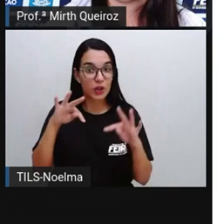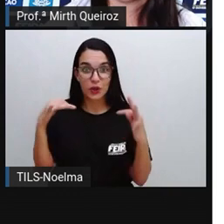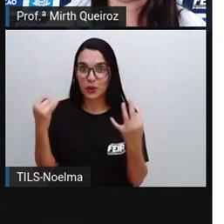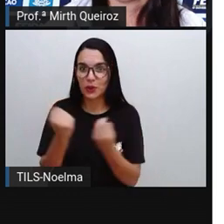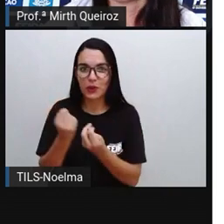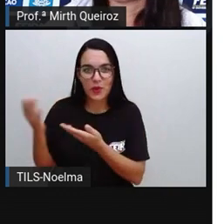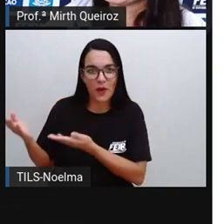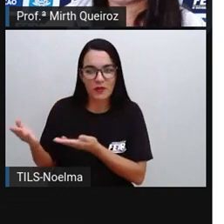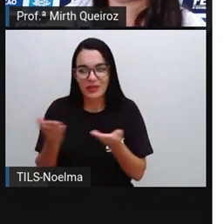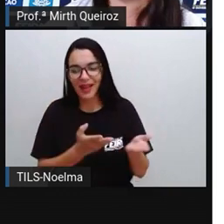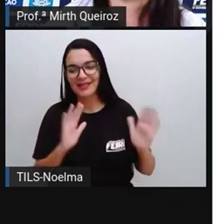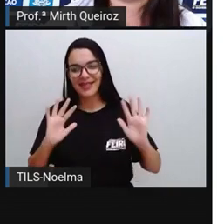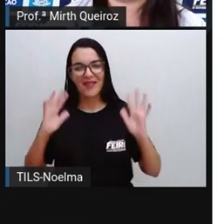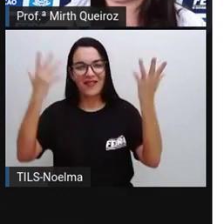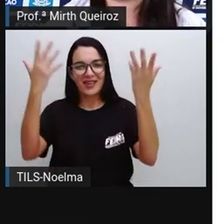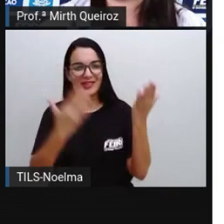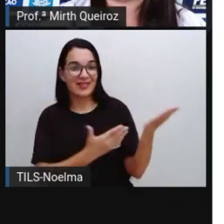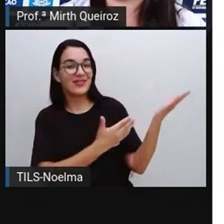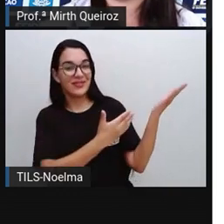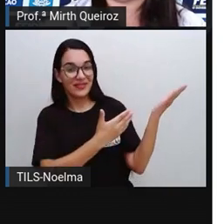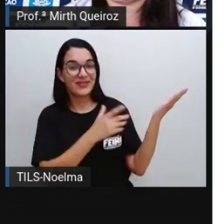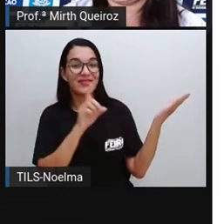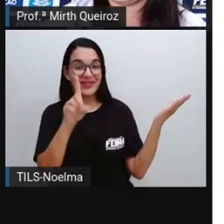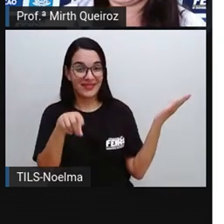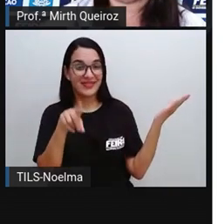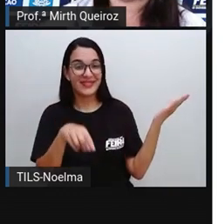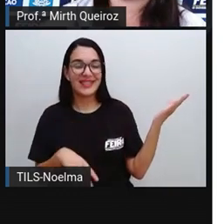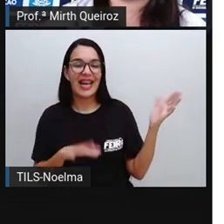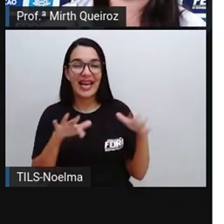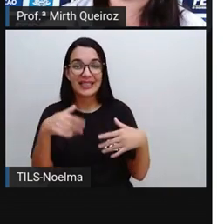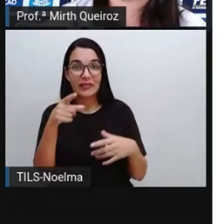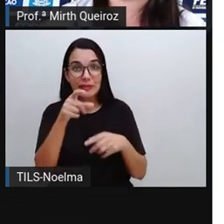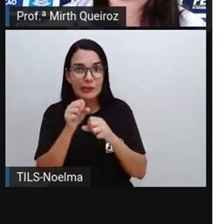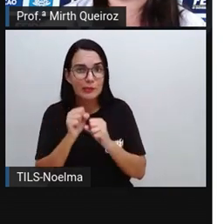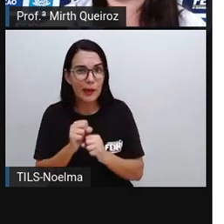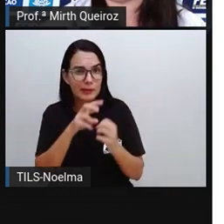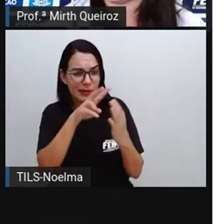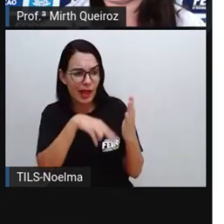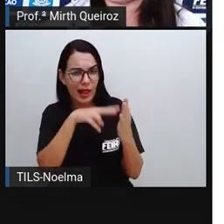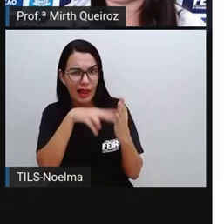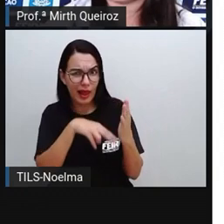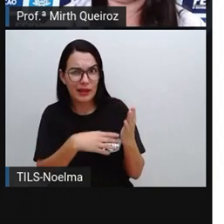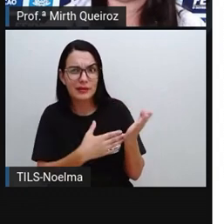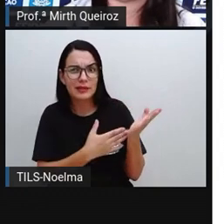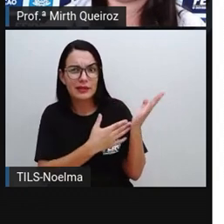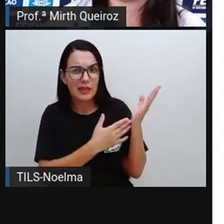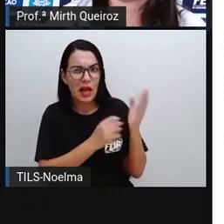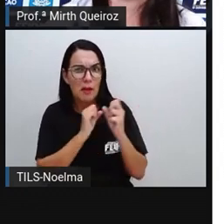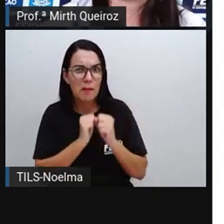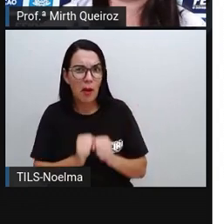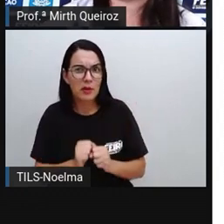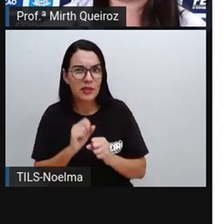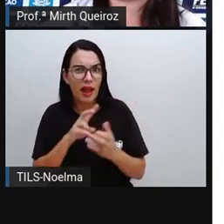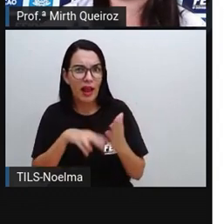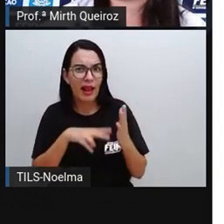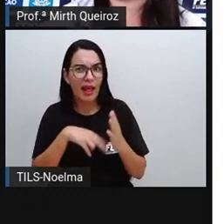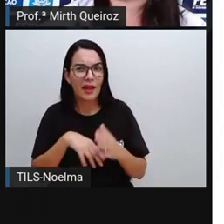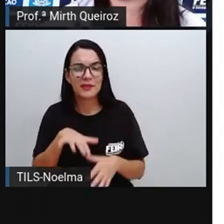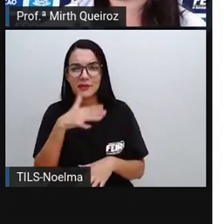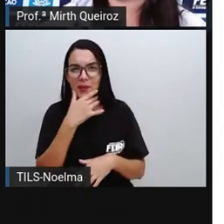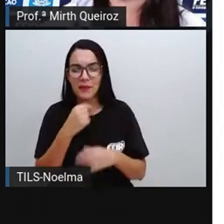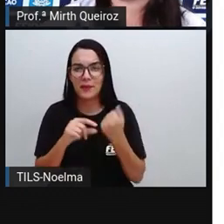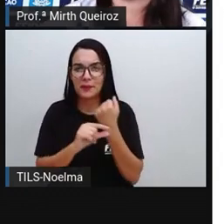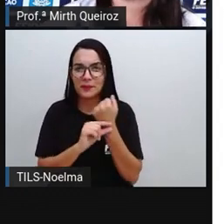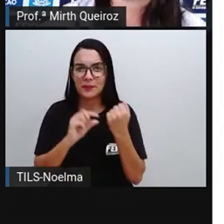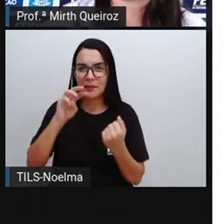certo? E, então, para vocês lerem os livros aí do Sítio do Pica-Pau Amarelo, né? Nada melhor do que